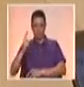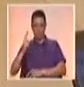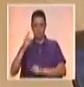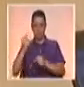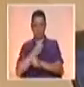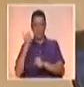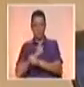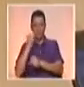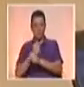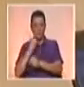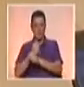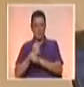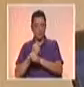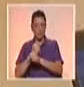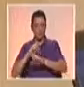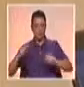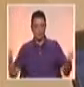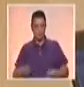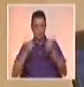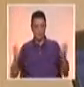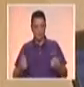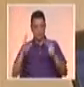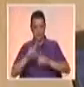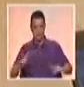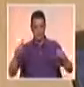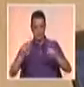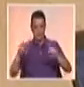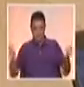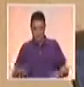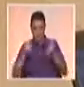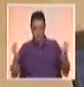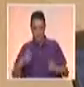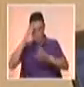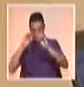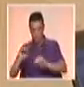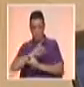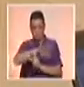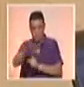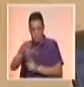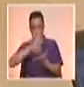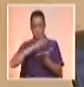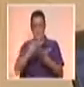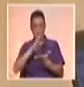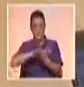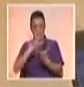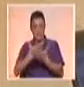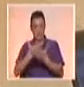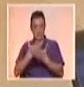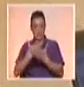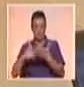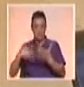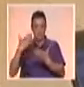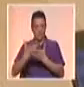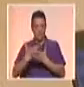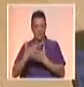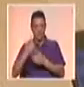trabalho mais... Nem promovem esse tipo de formação? Mesmo que seja fora promovemos da associação. Formações para os próprios intérpretes, no sentido de